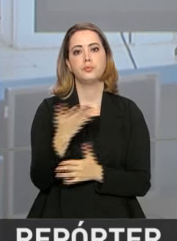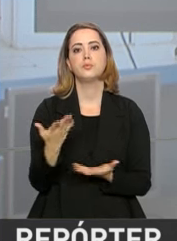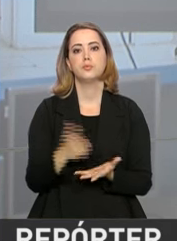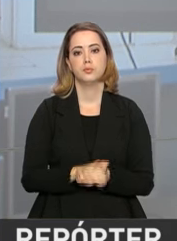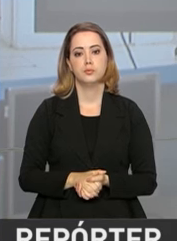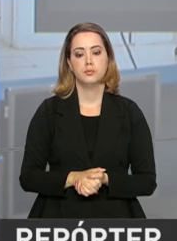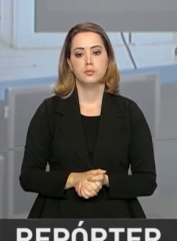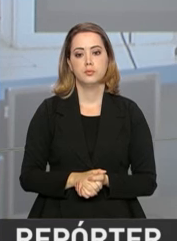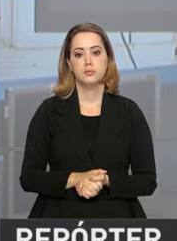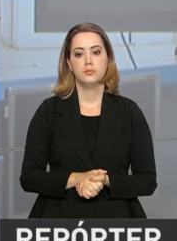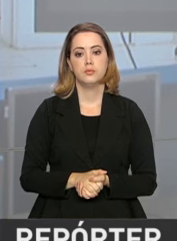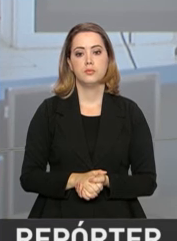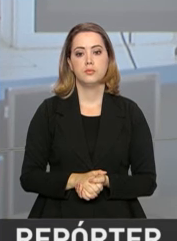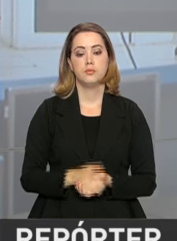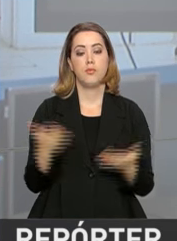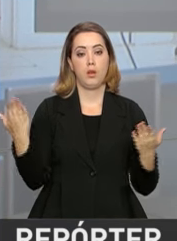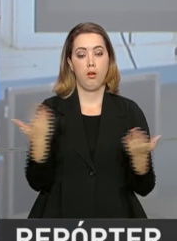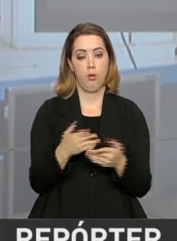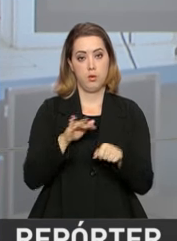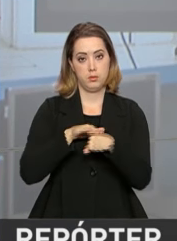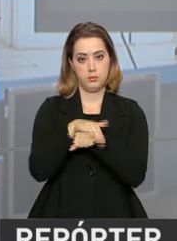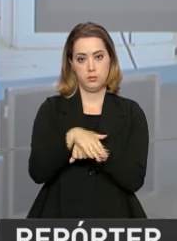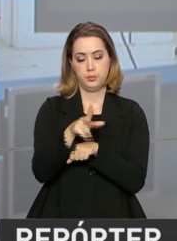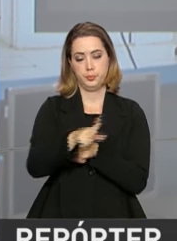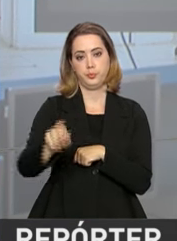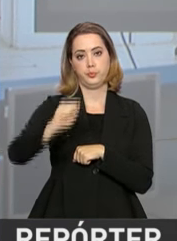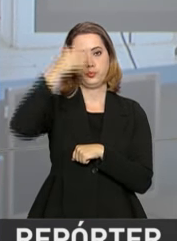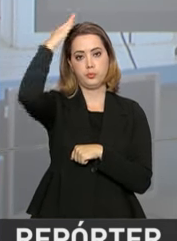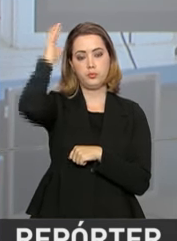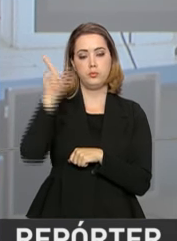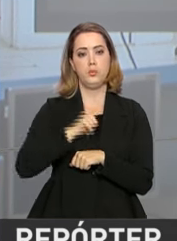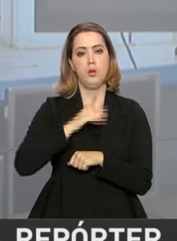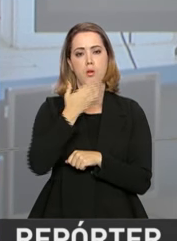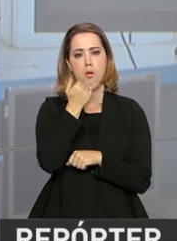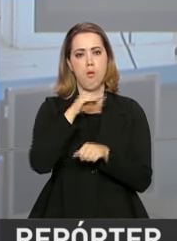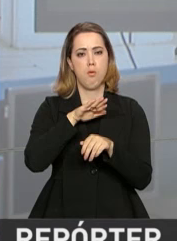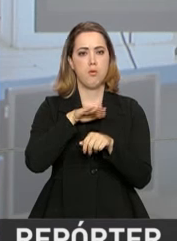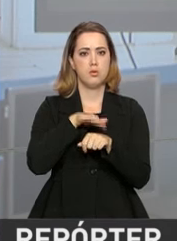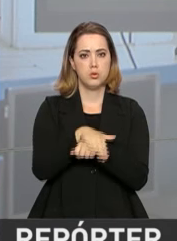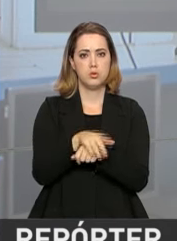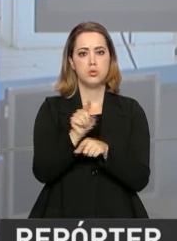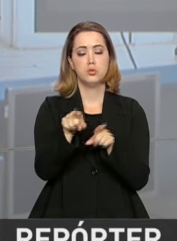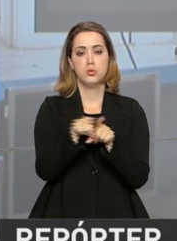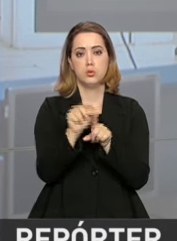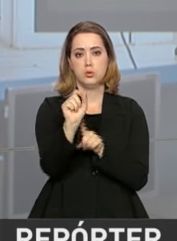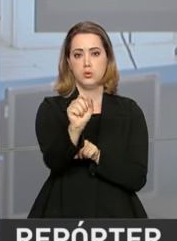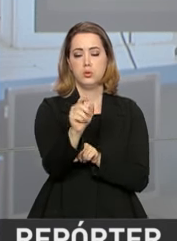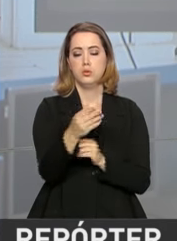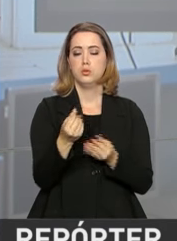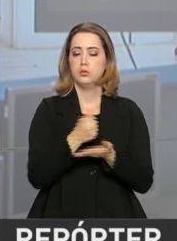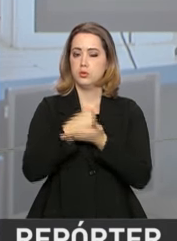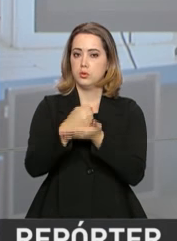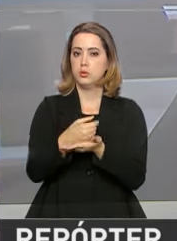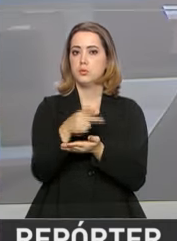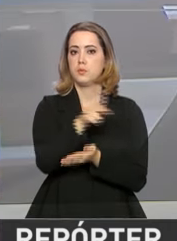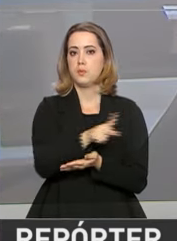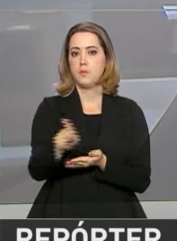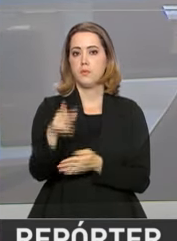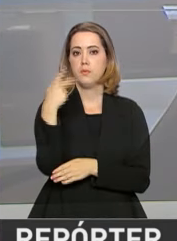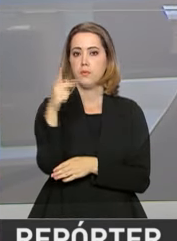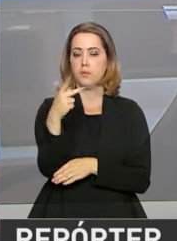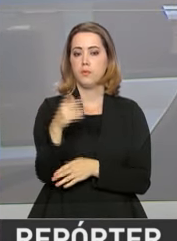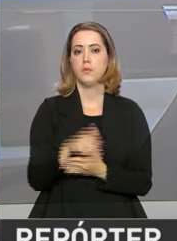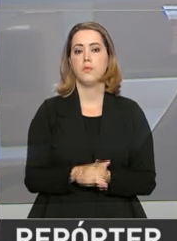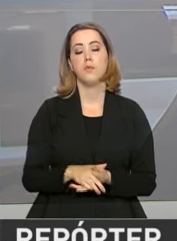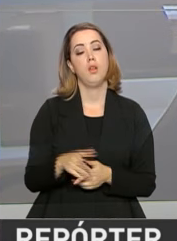US$ 3,3 bilhões. Agora à noite, Michel Temer participa de um jantar oferecido pelo presidente paraguaio, Horácio Cartes.